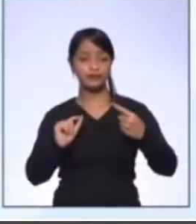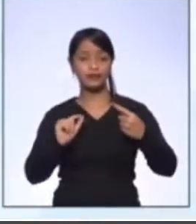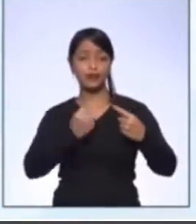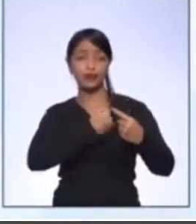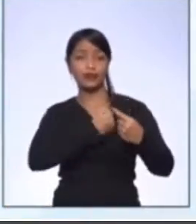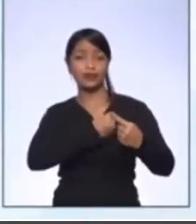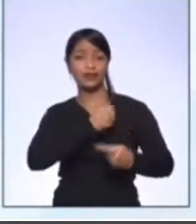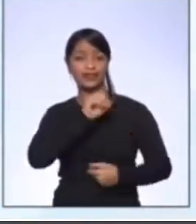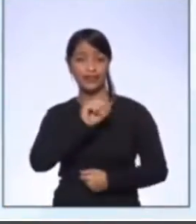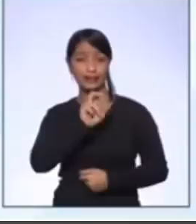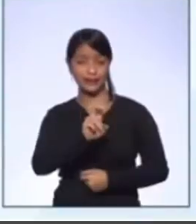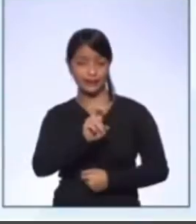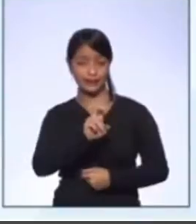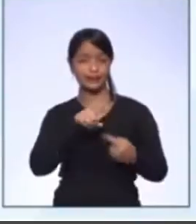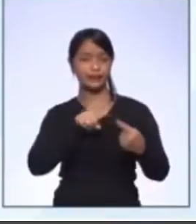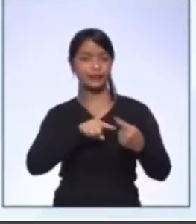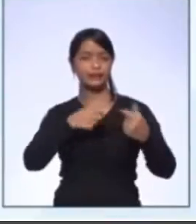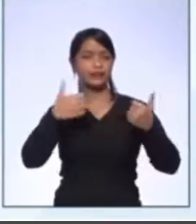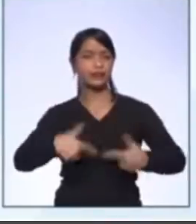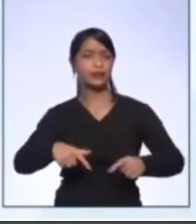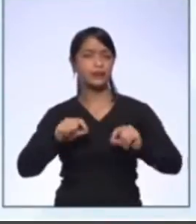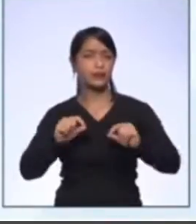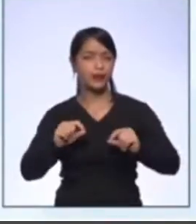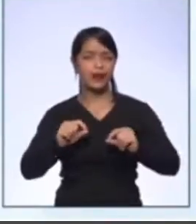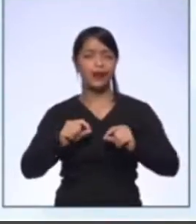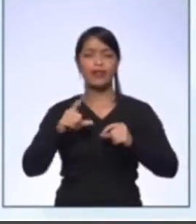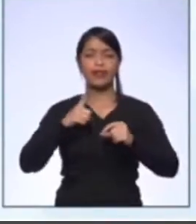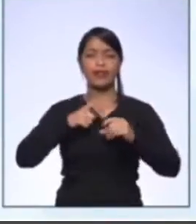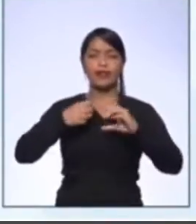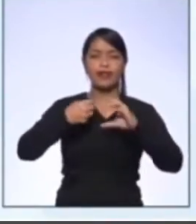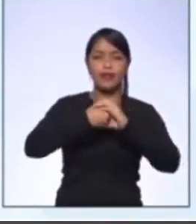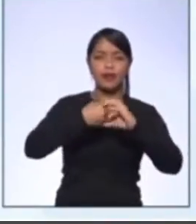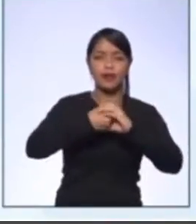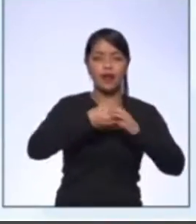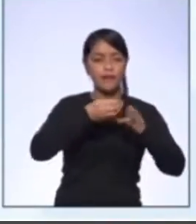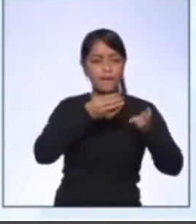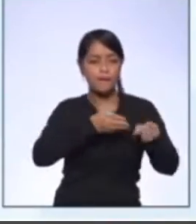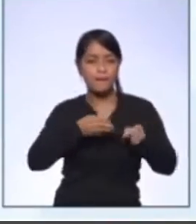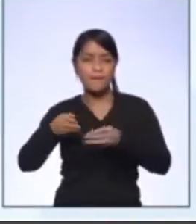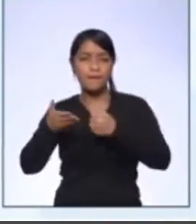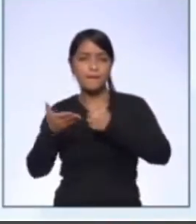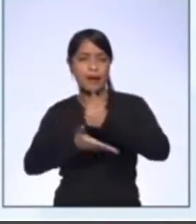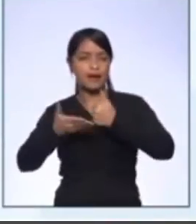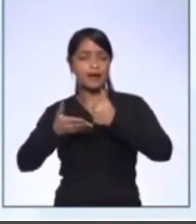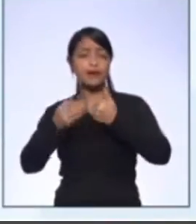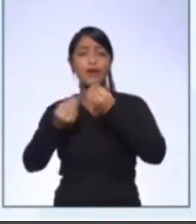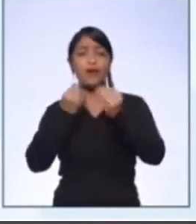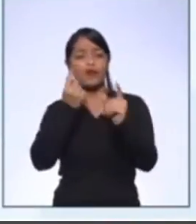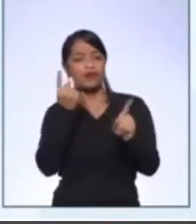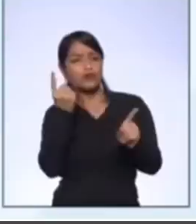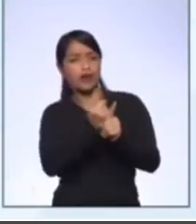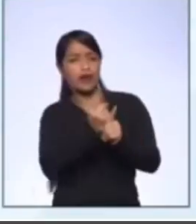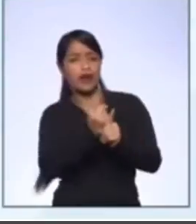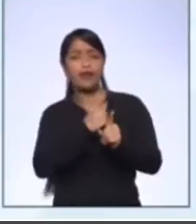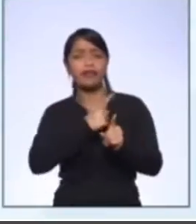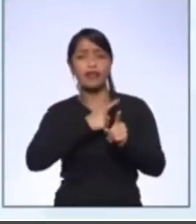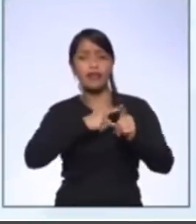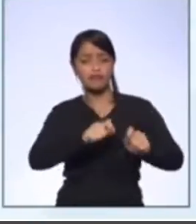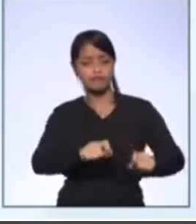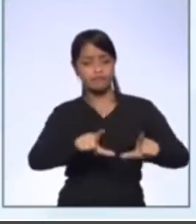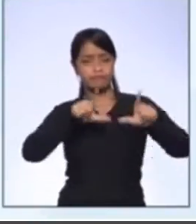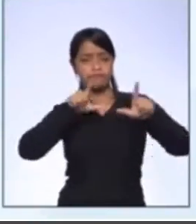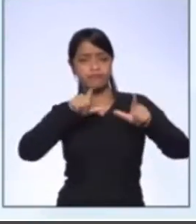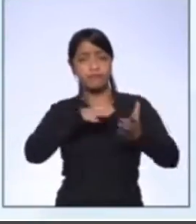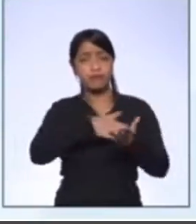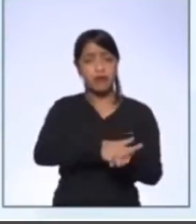05 identificar a organização básica da célula por meio de imagens impressas e digitais de animações computadorizadas